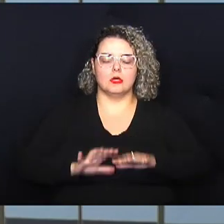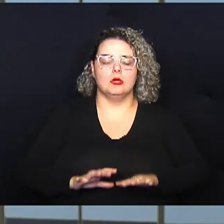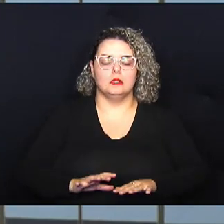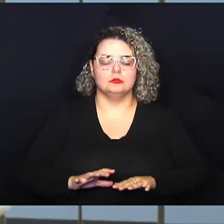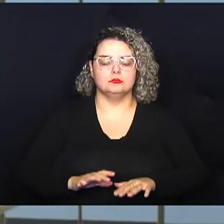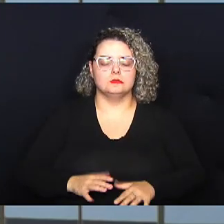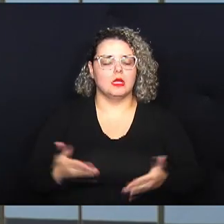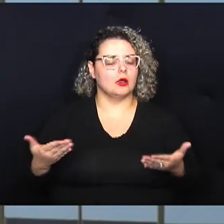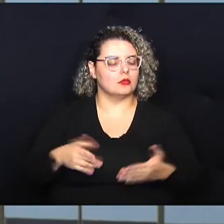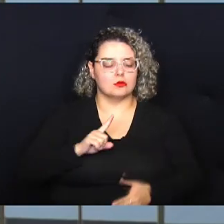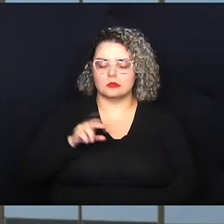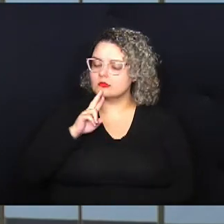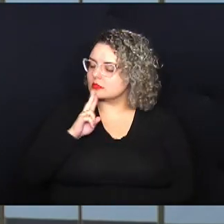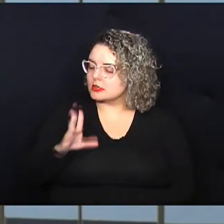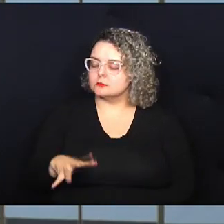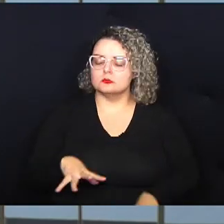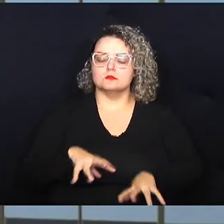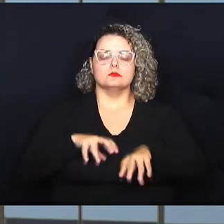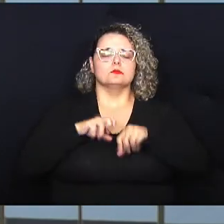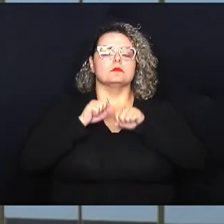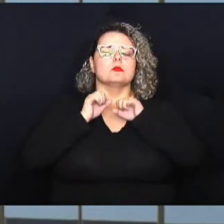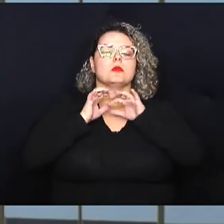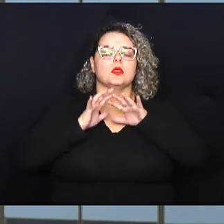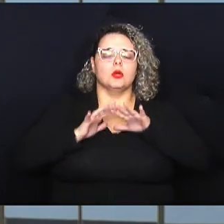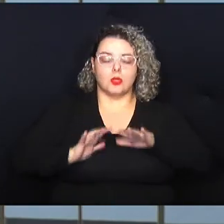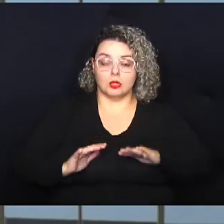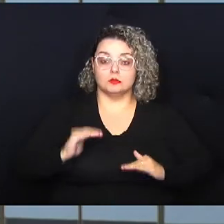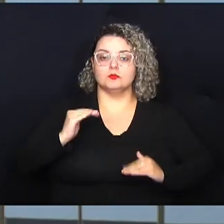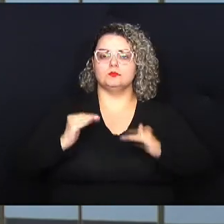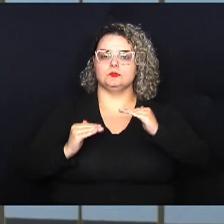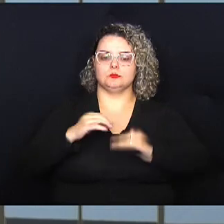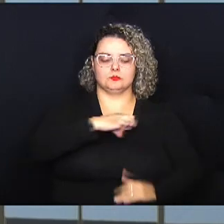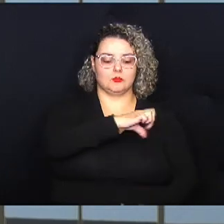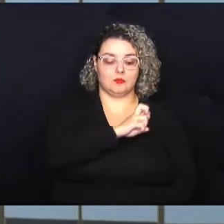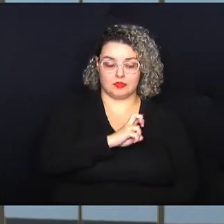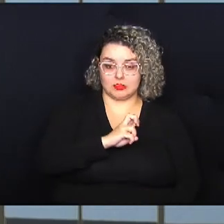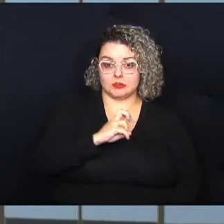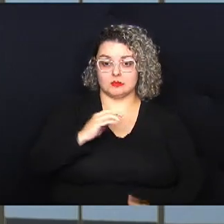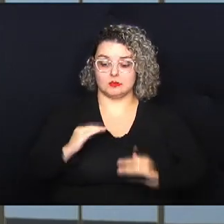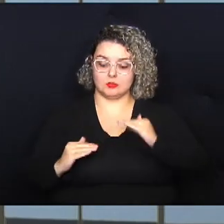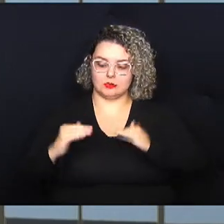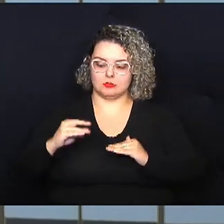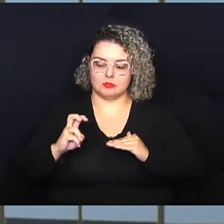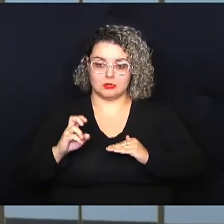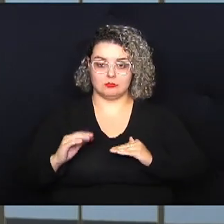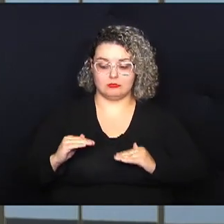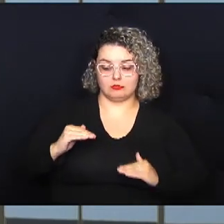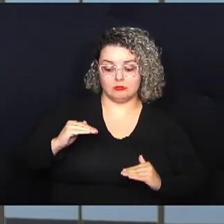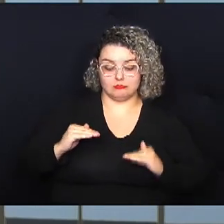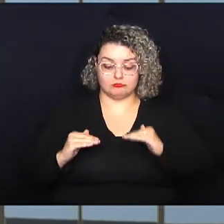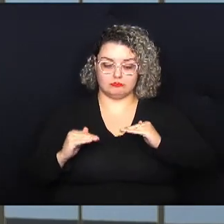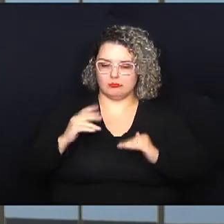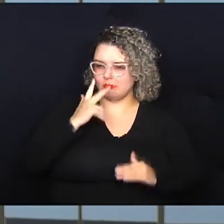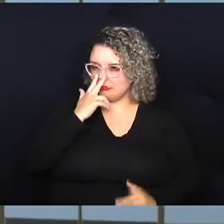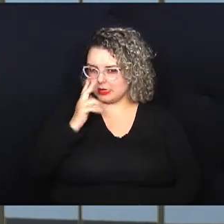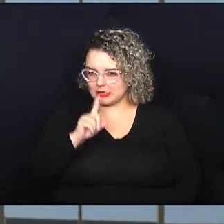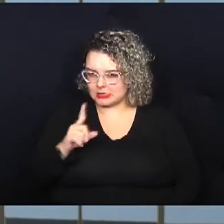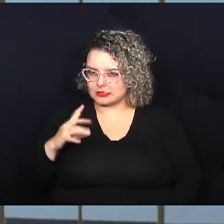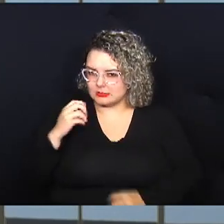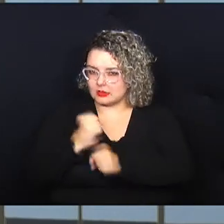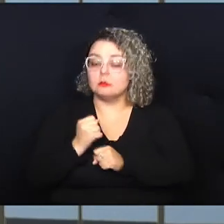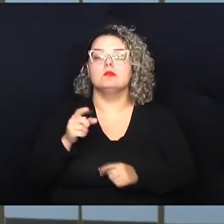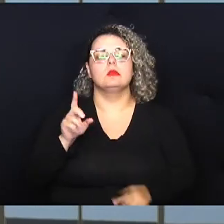Então, acaba sendo o equilíbrio de 95 com 5, né? Parece uma balança meio que não fecha, mas ela